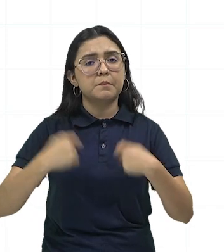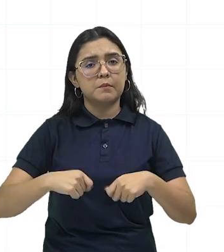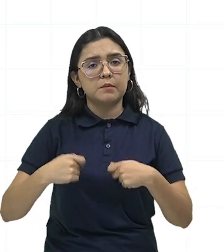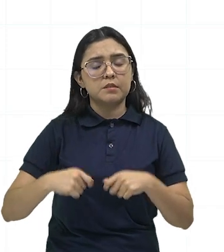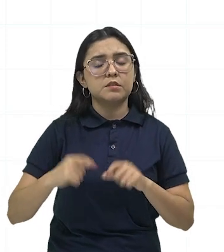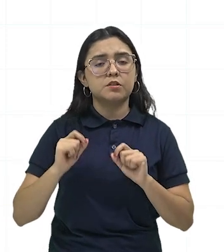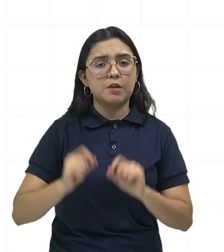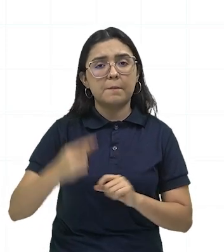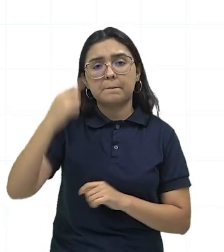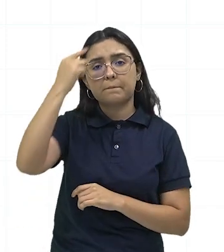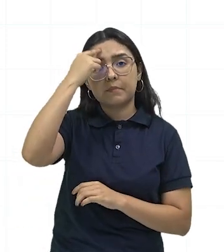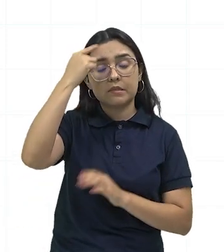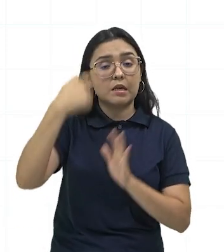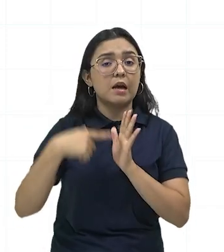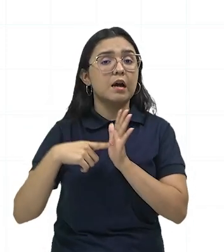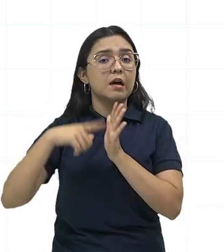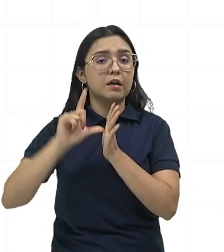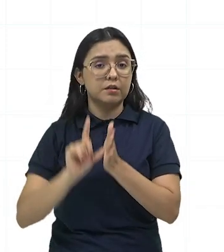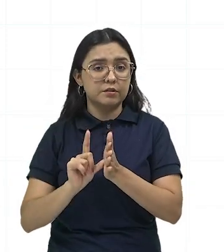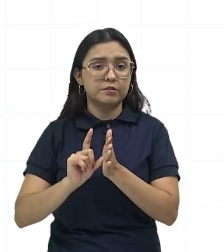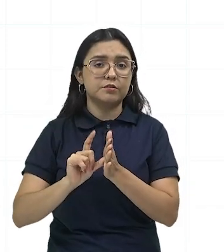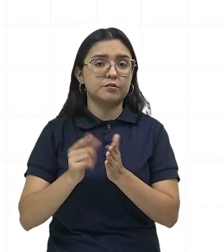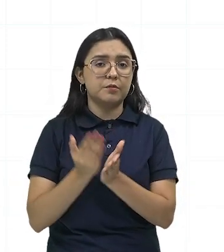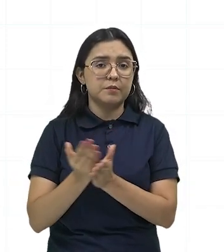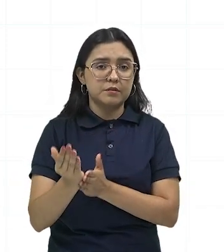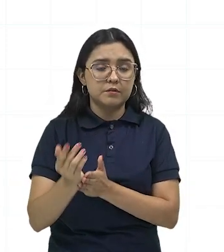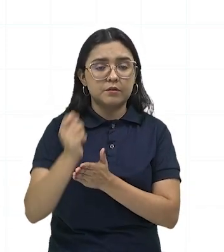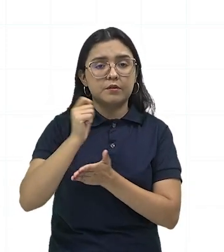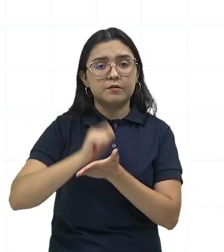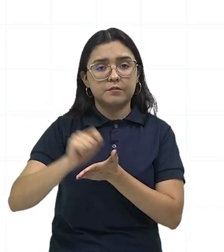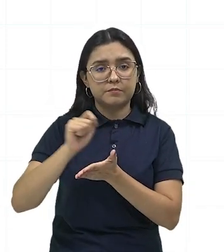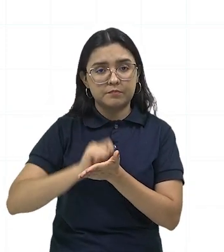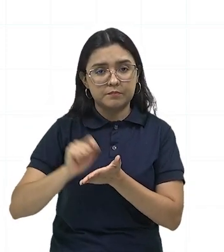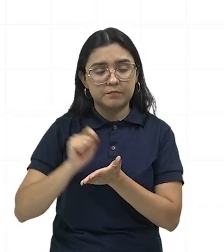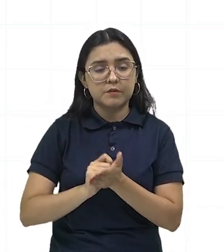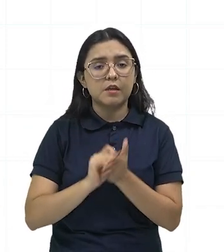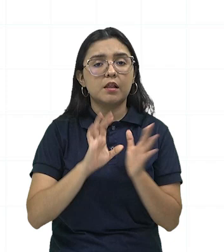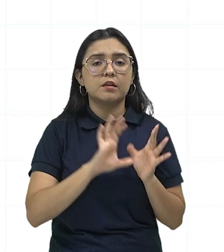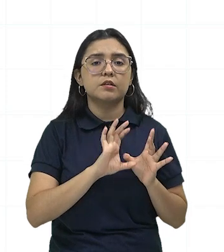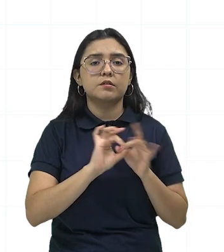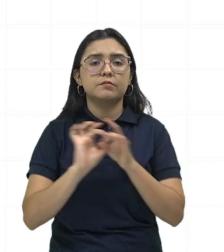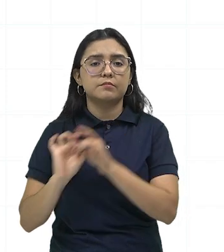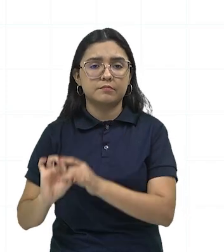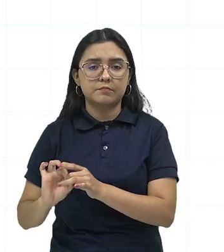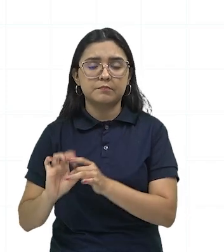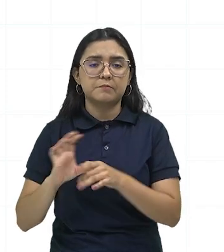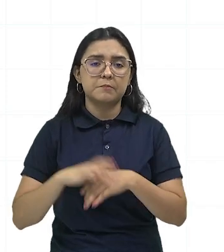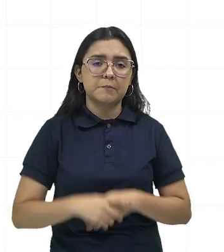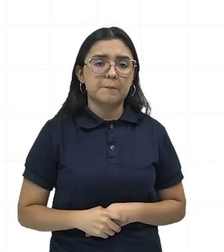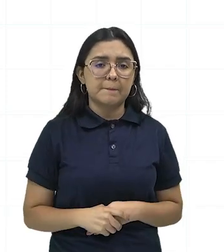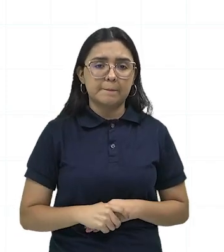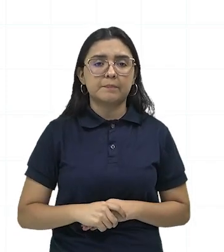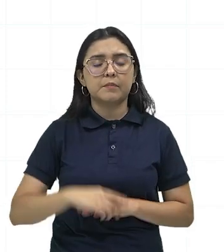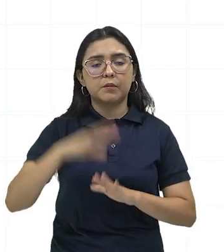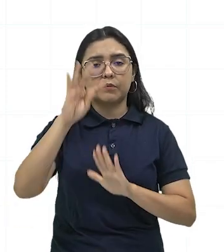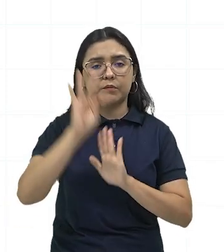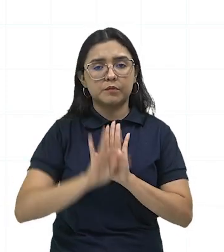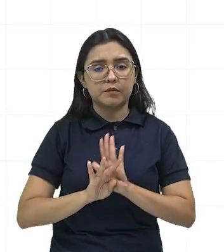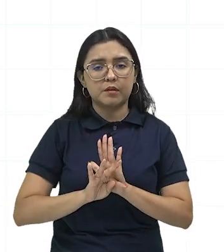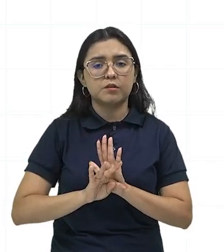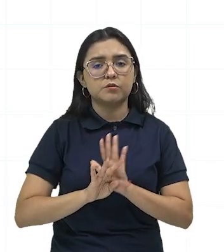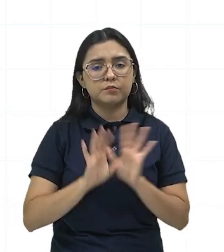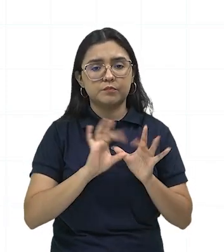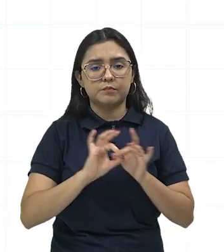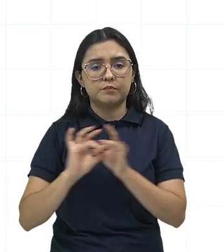estar programada antes do processo da escrita. E elas se conectam para formar esse todo coeso, a